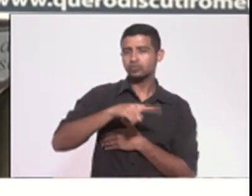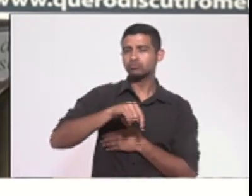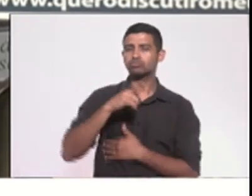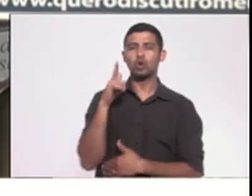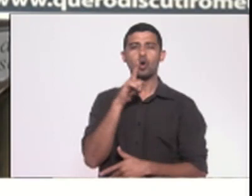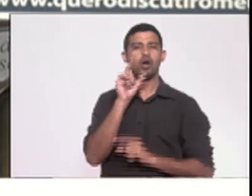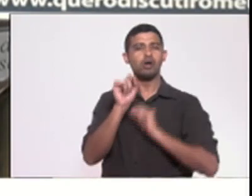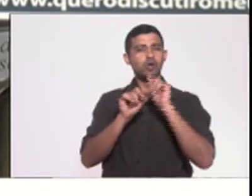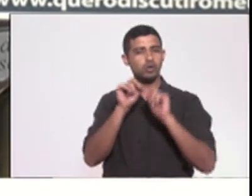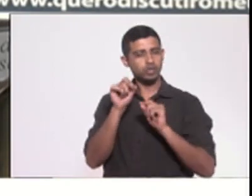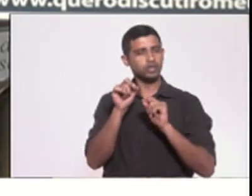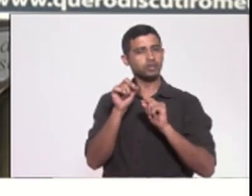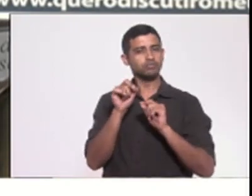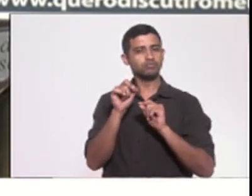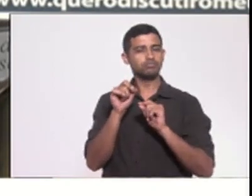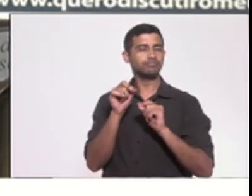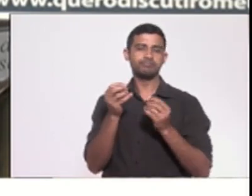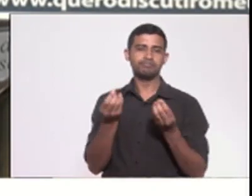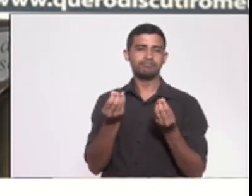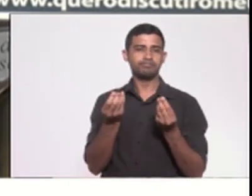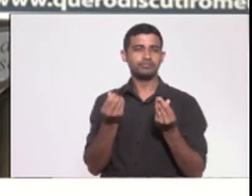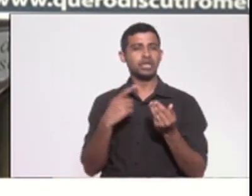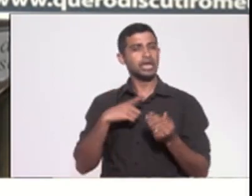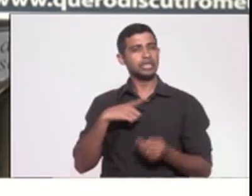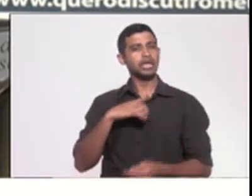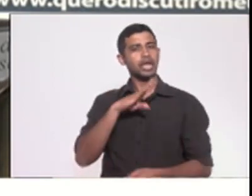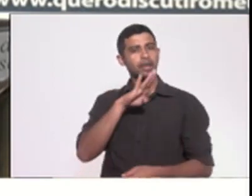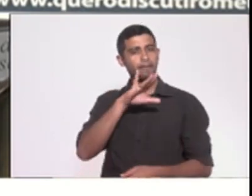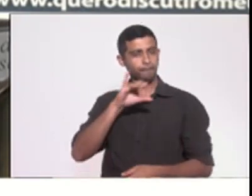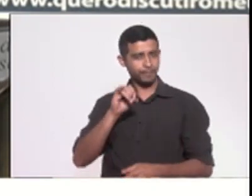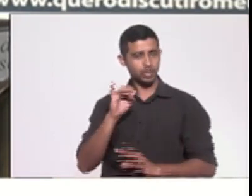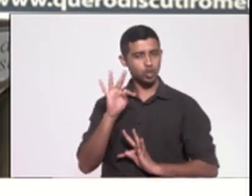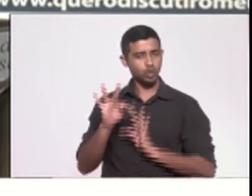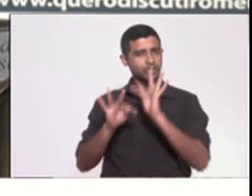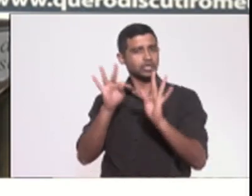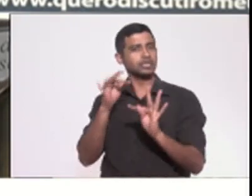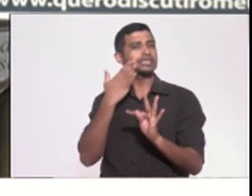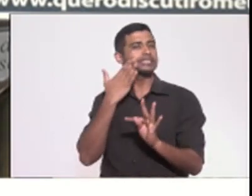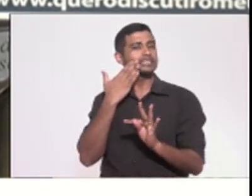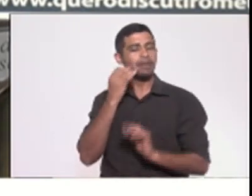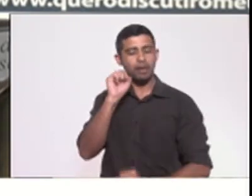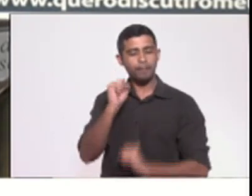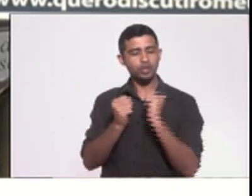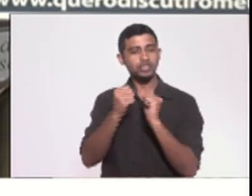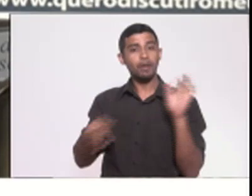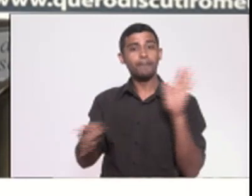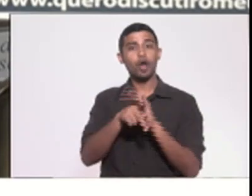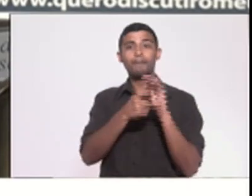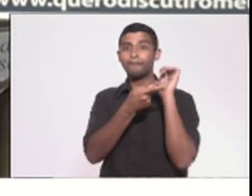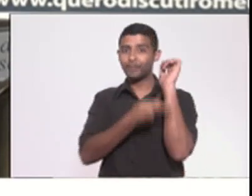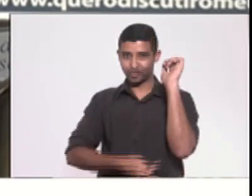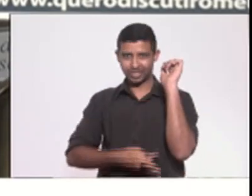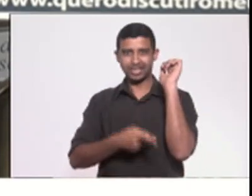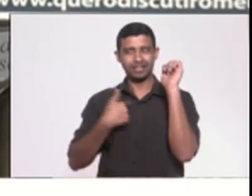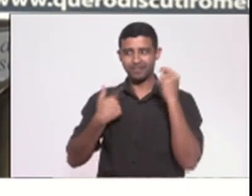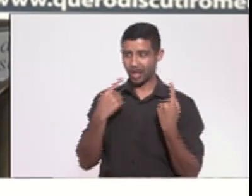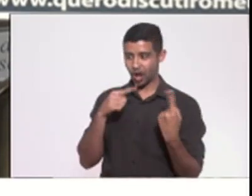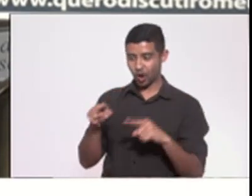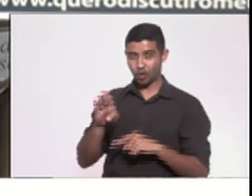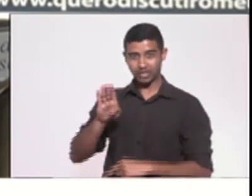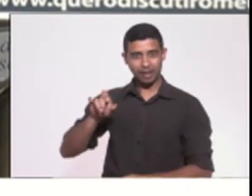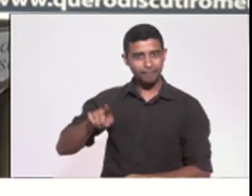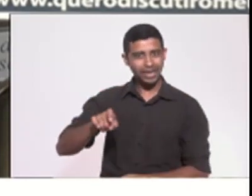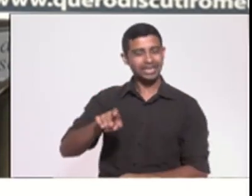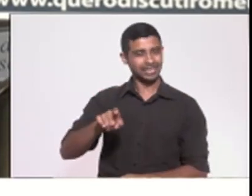conseguiu desenvolver, através de biotecnologia, a produção de uma proteína que combate bactérias que